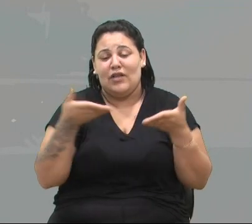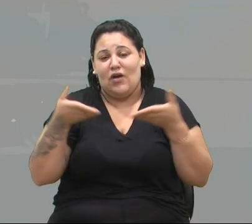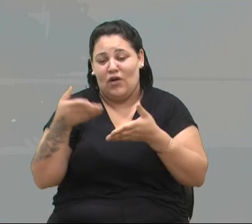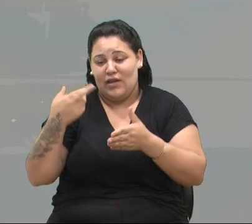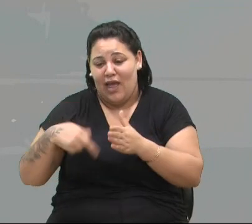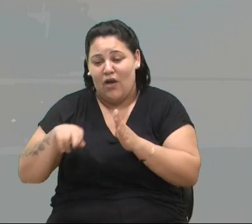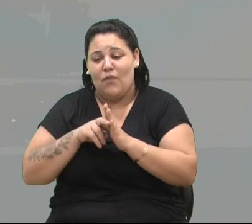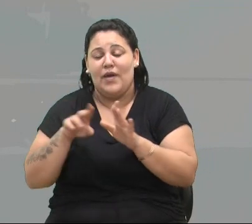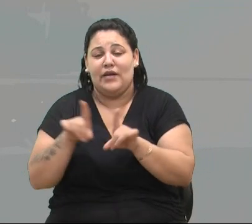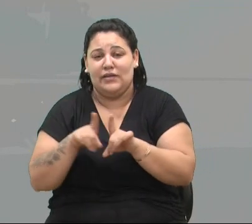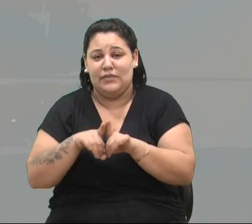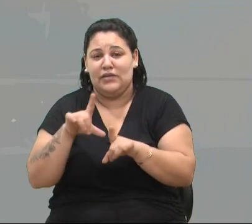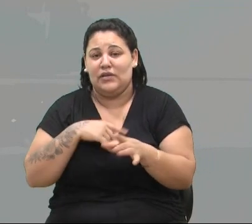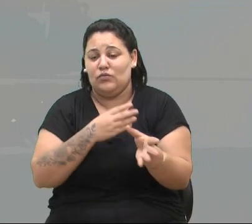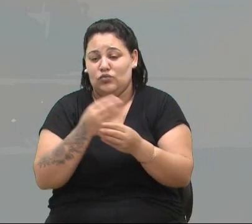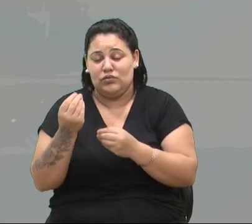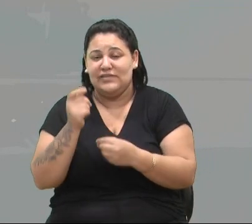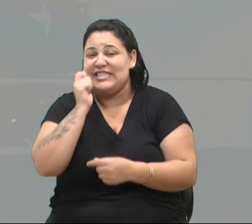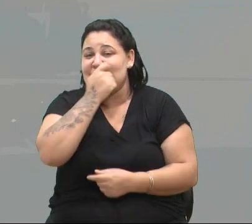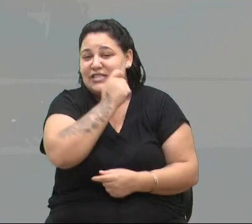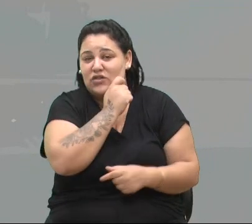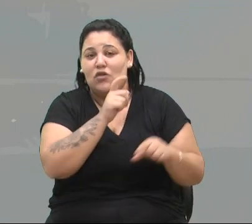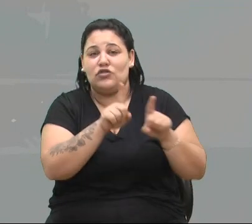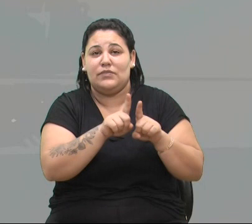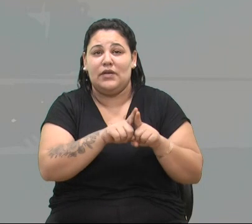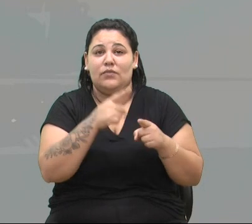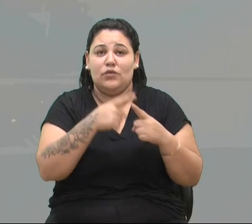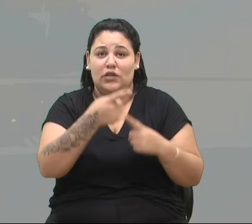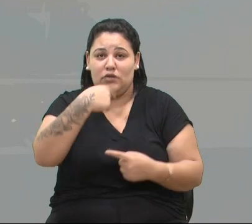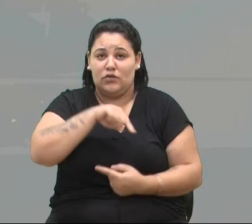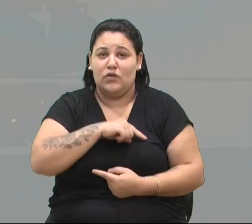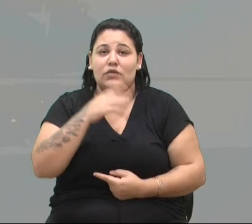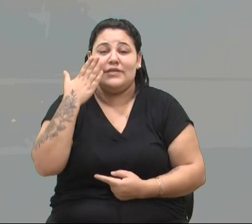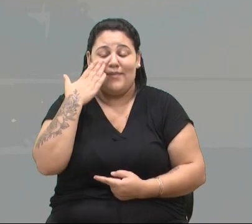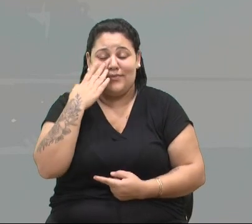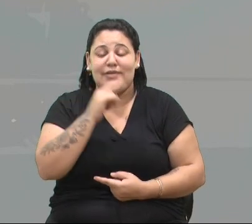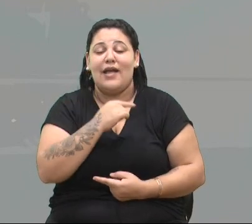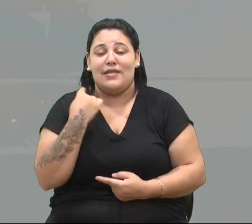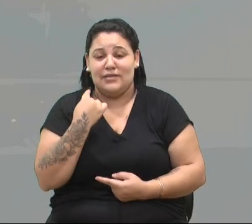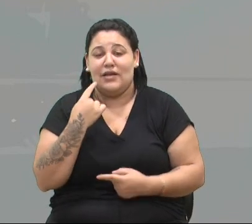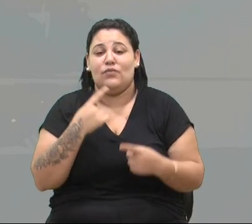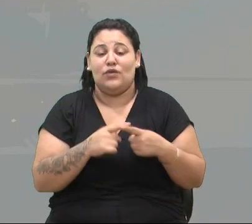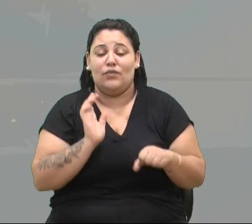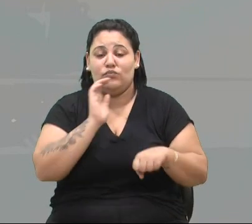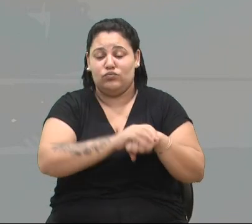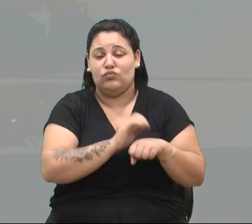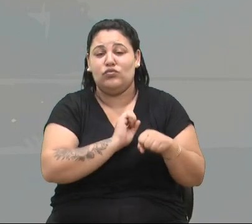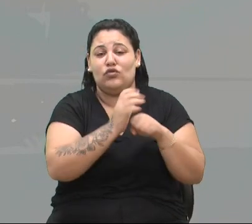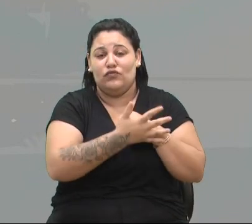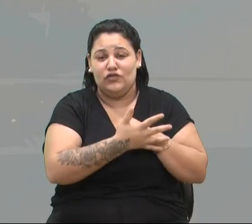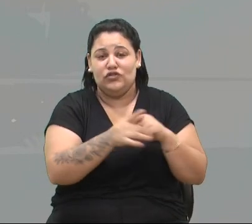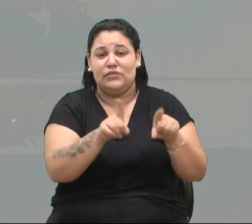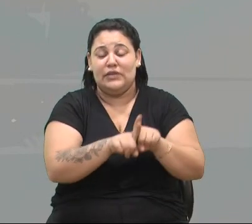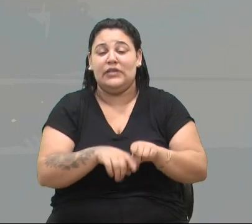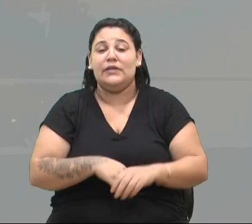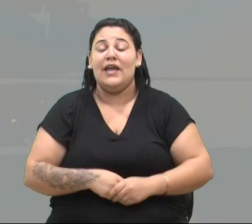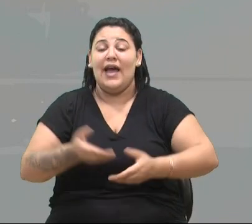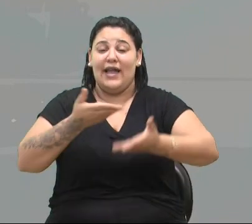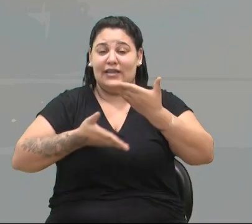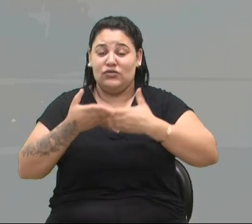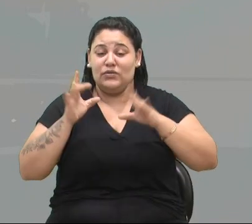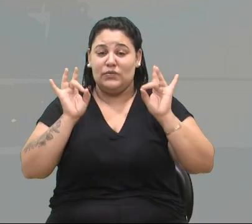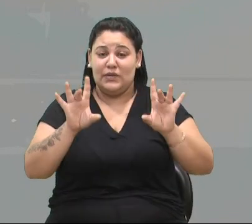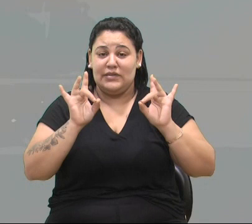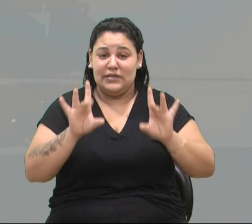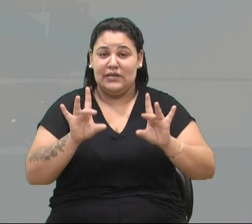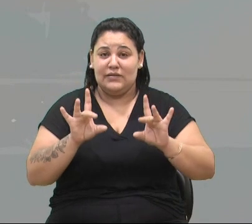de exames odontológicos, porque a gente sabe que está atrasado em função da pandemia. E atendimentos especializados